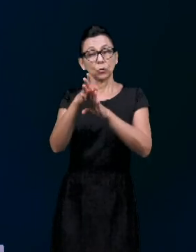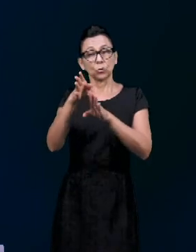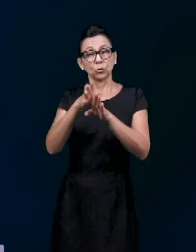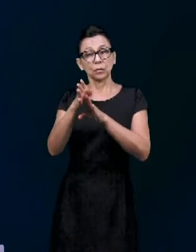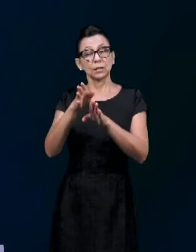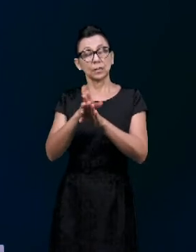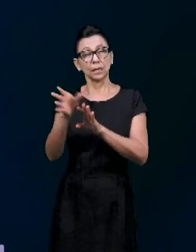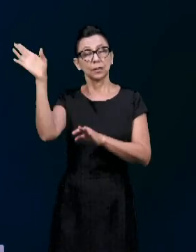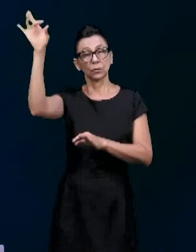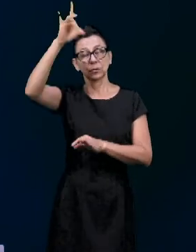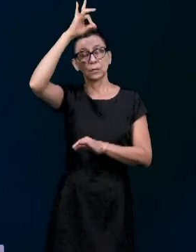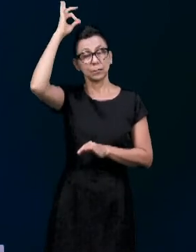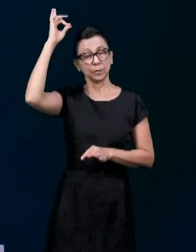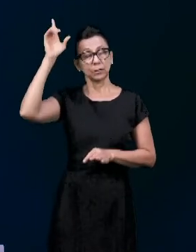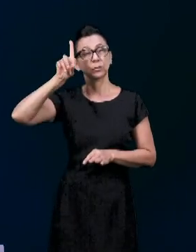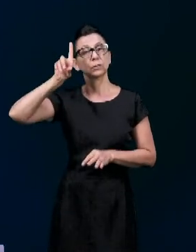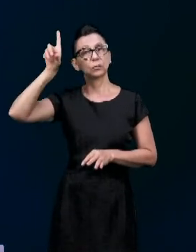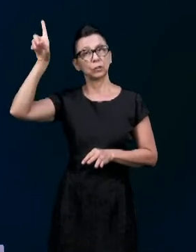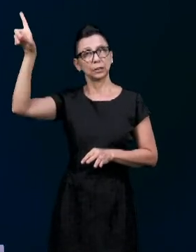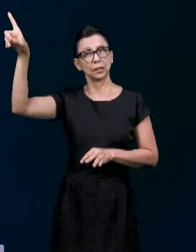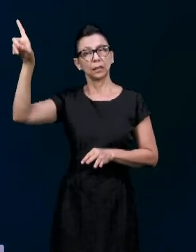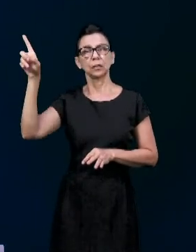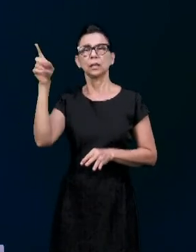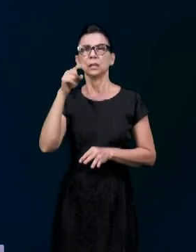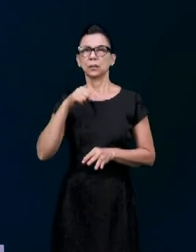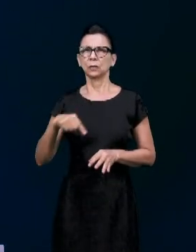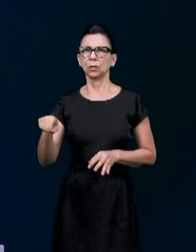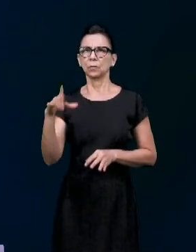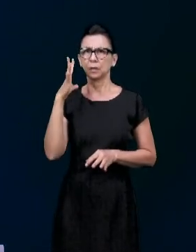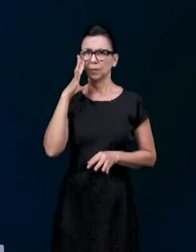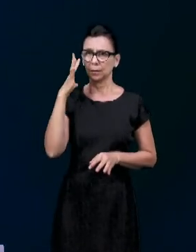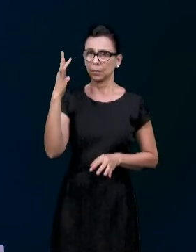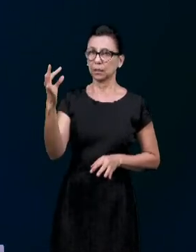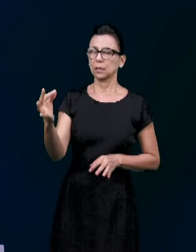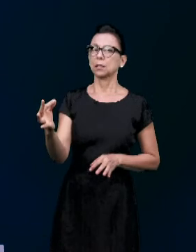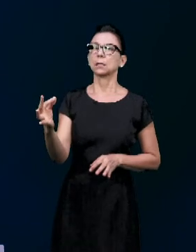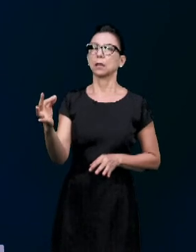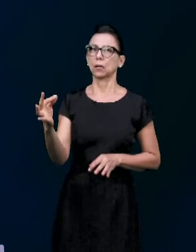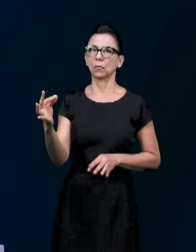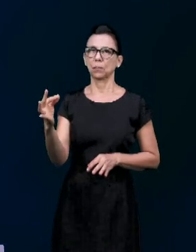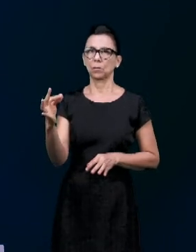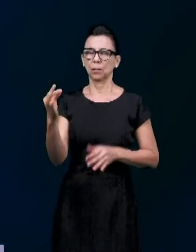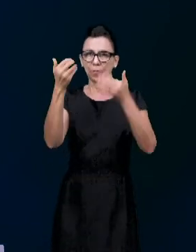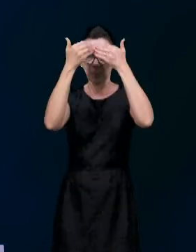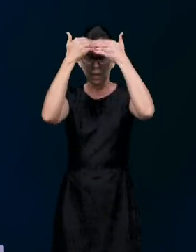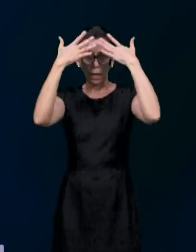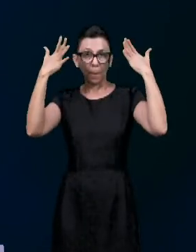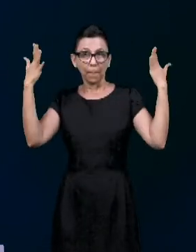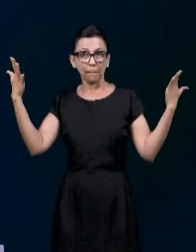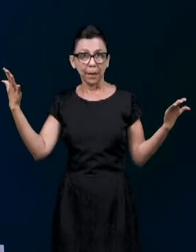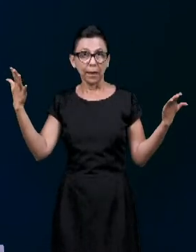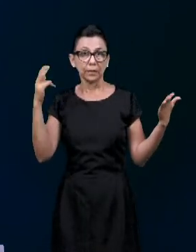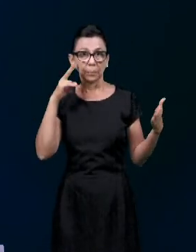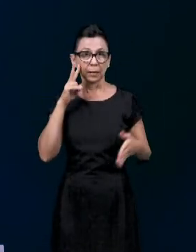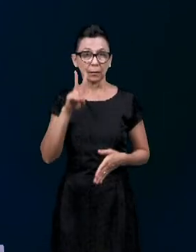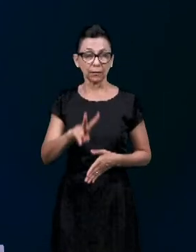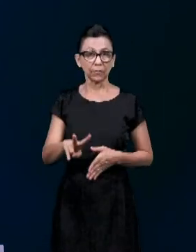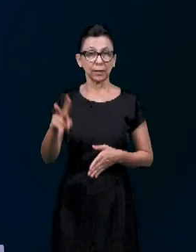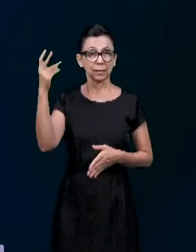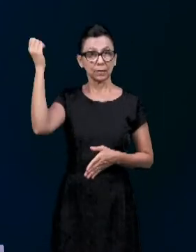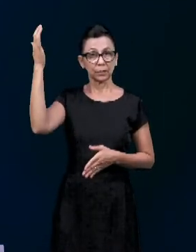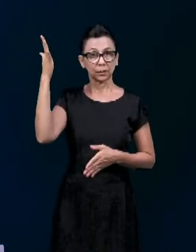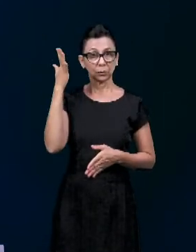orientação para que devemos estar de ouvidos atentos, abertos para aquilo que é a orientação de Deus, porque é só o Espírito Santo de Deus que